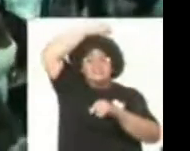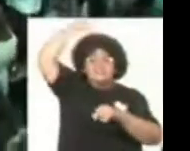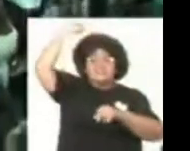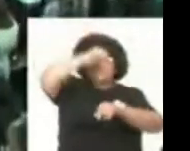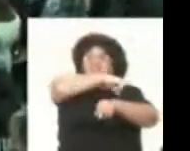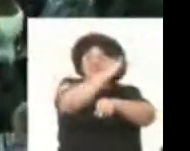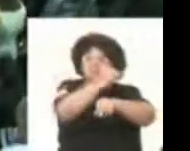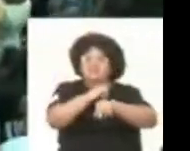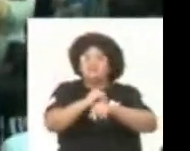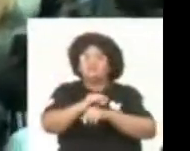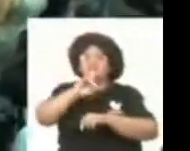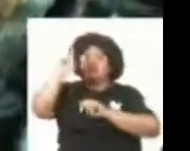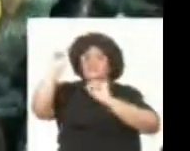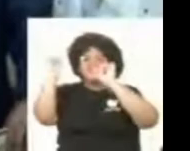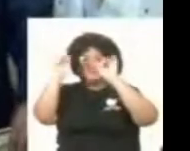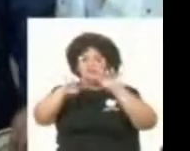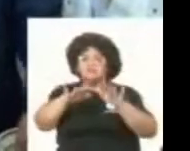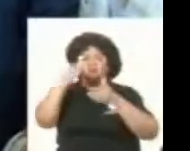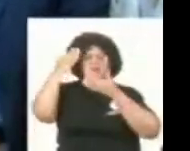vocês. Obrigada.